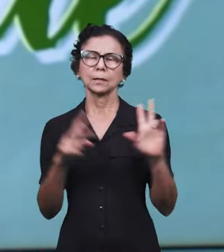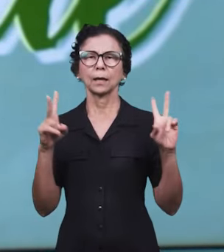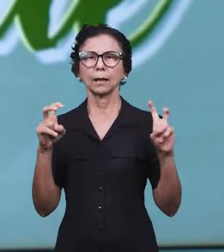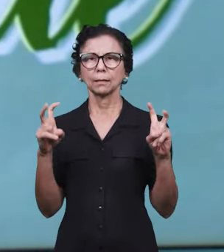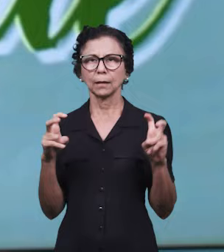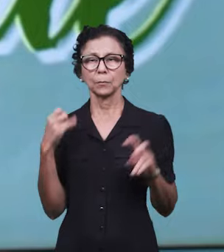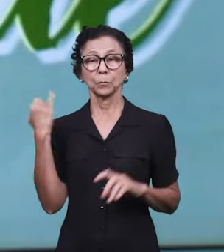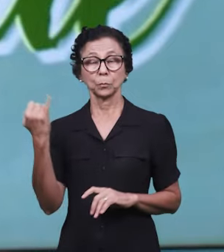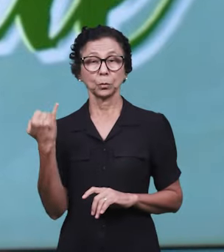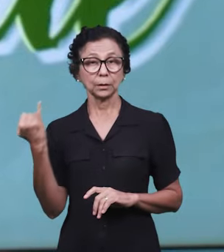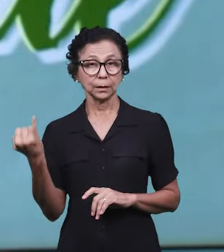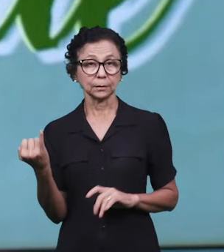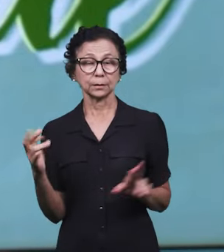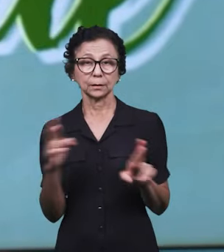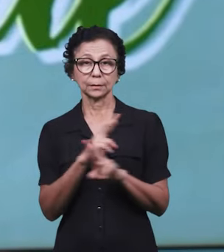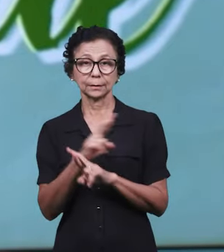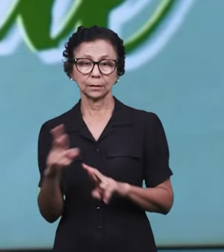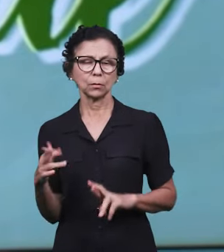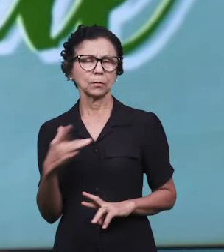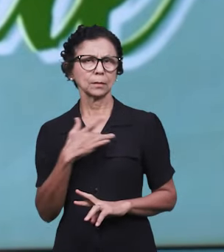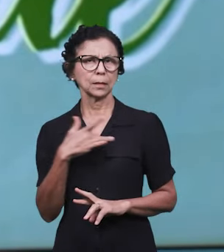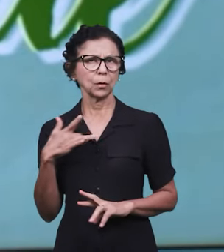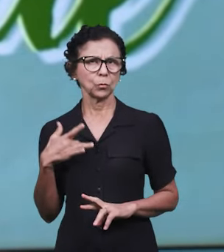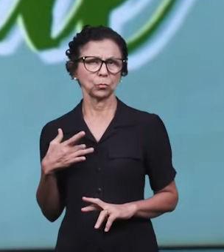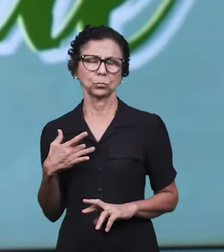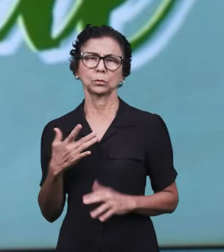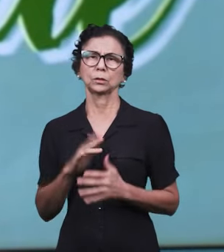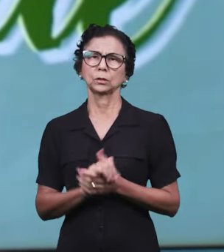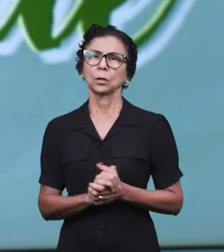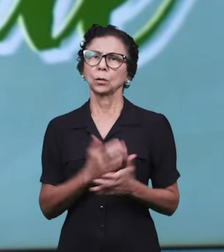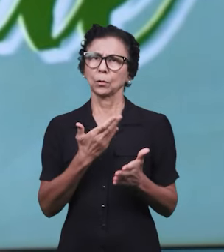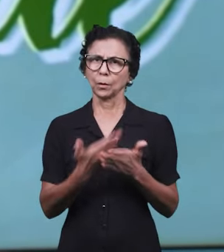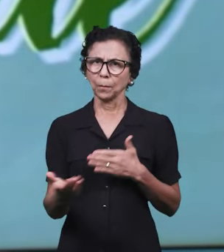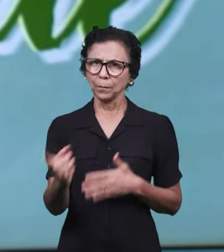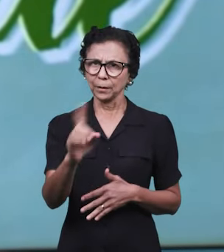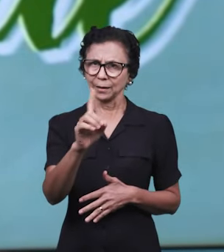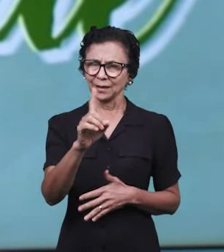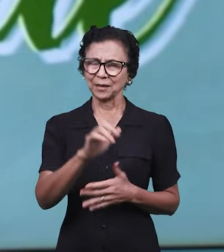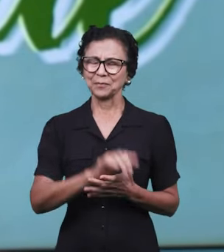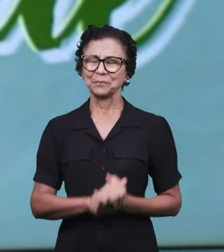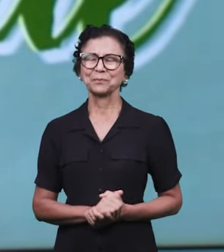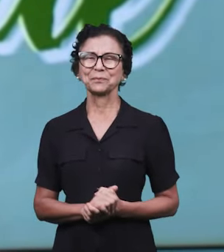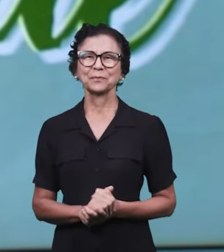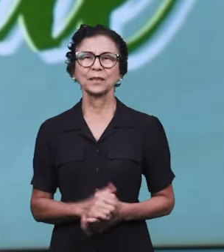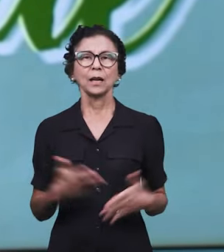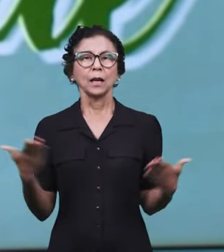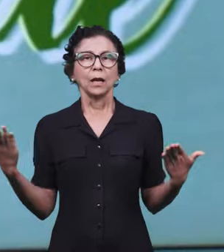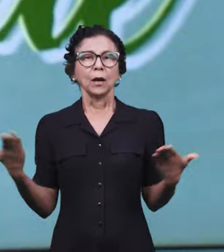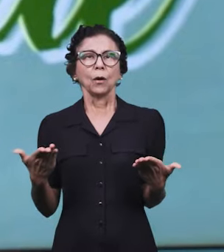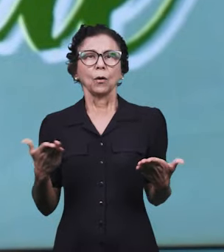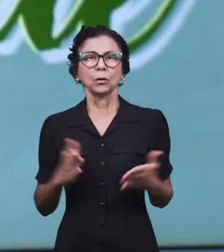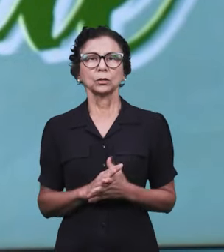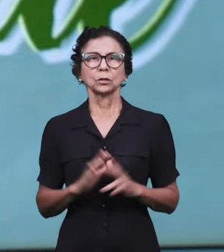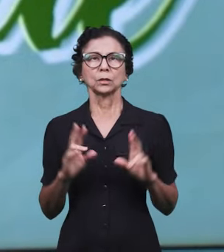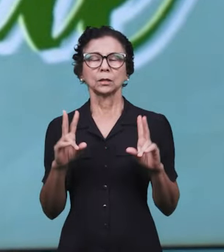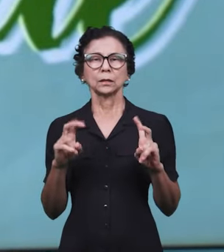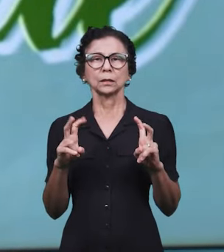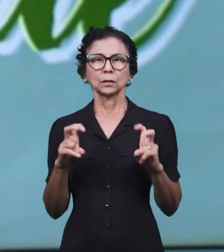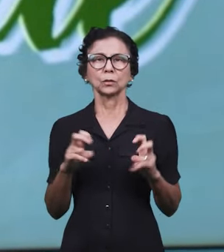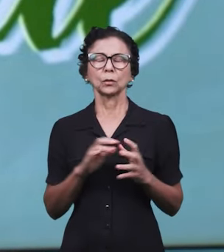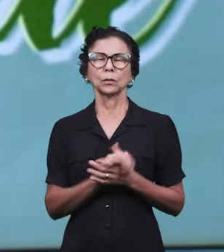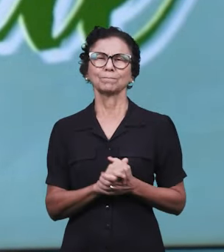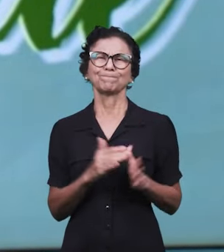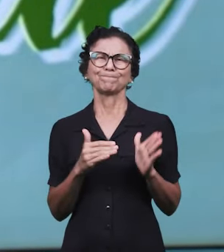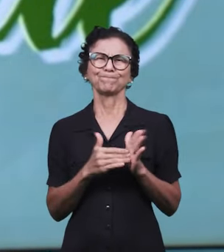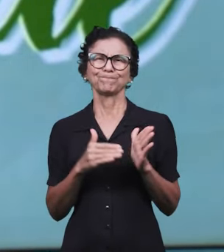a saúde. Então não deixe de nos acompanhar. No programa de hoje, irei abordar o tema intolerância